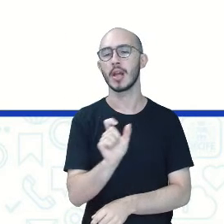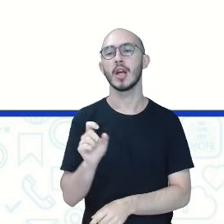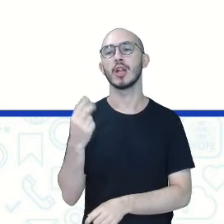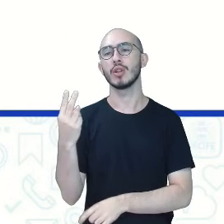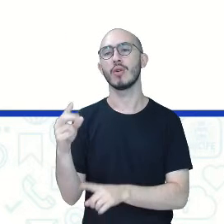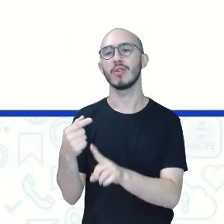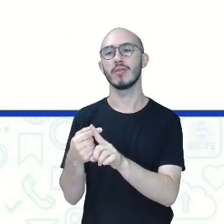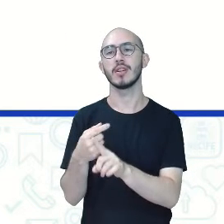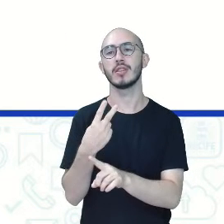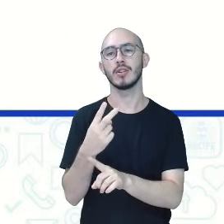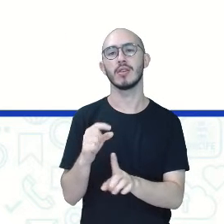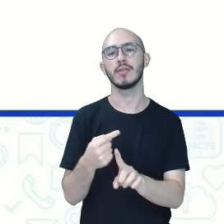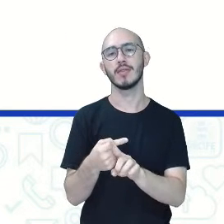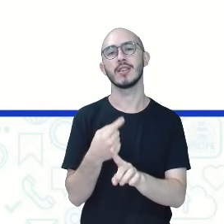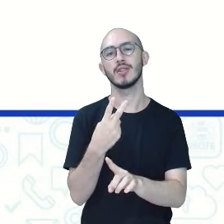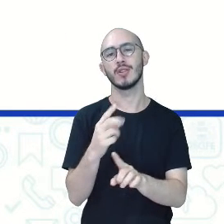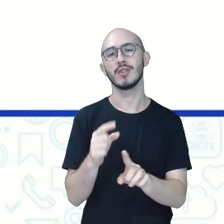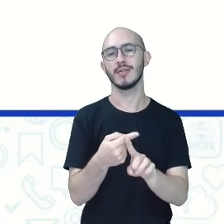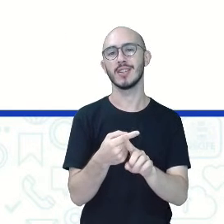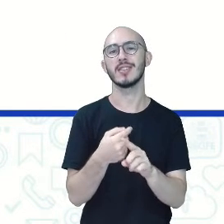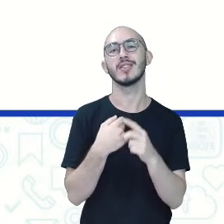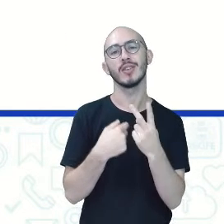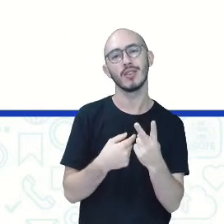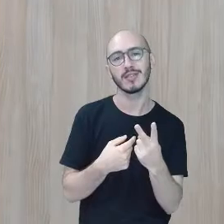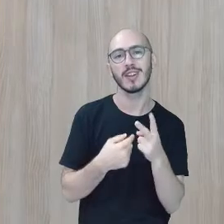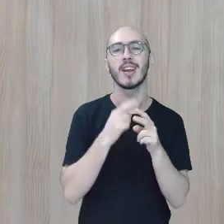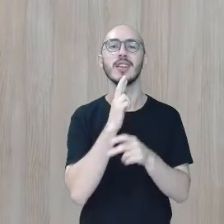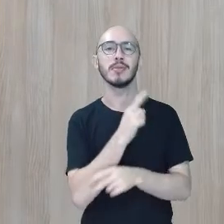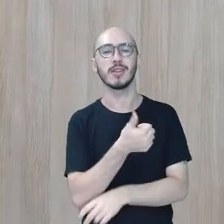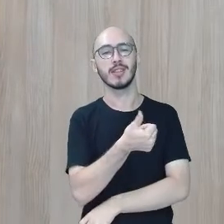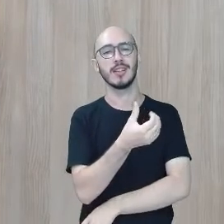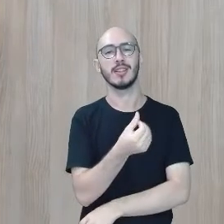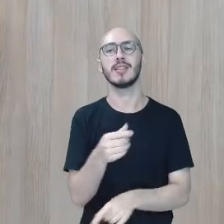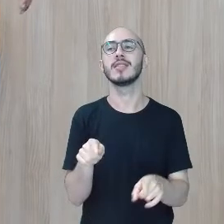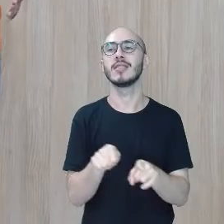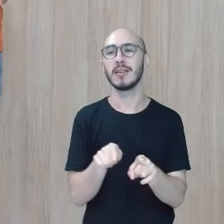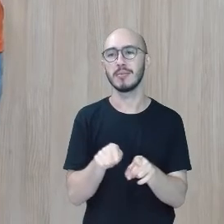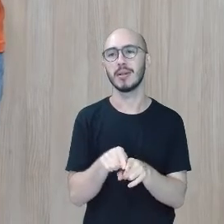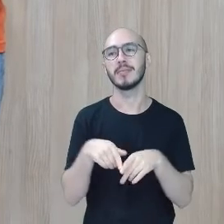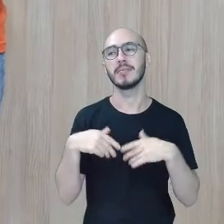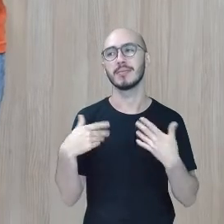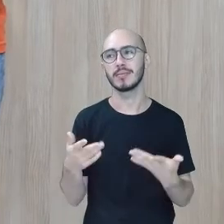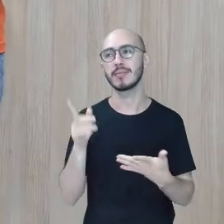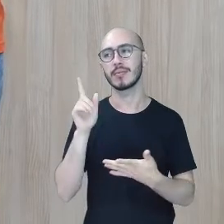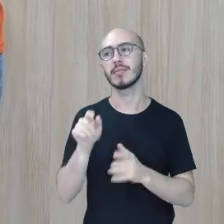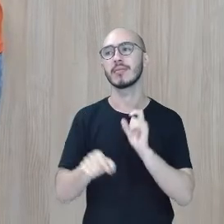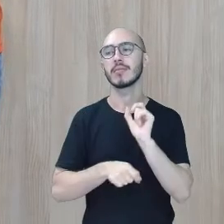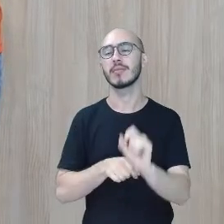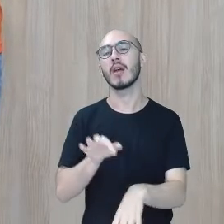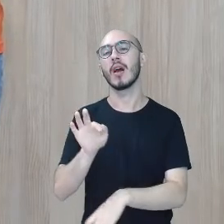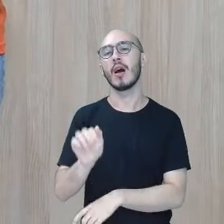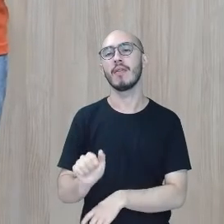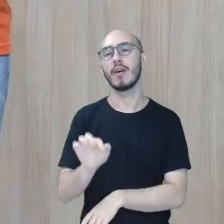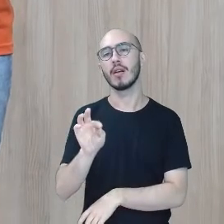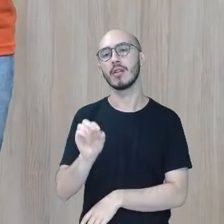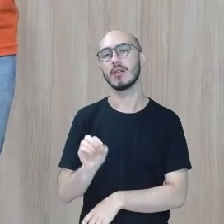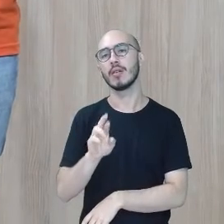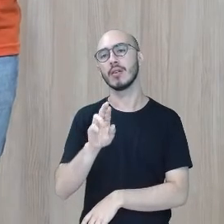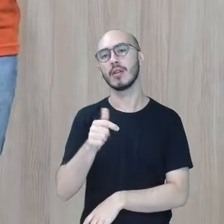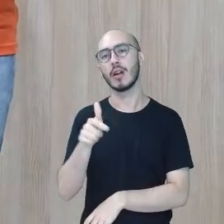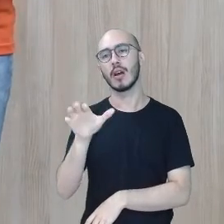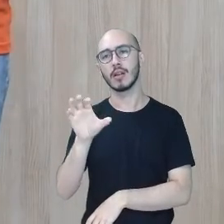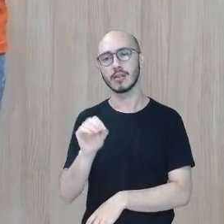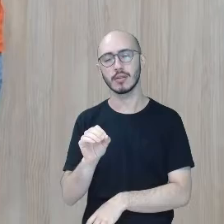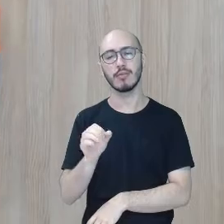2 vezes 2. Então, aí eu escrevi o valor aí 16, certo? Como a fatoração de